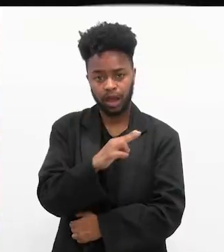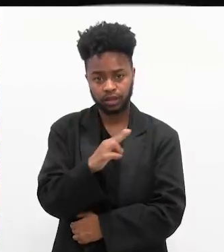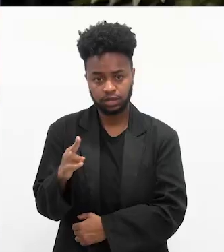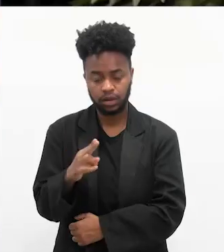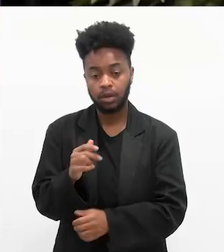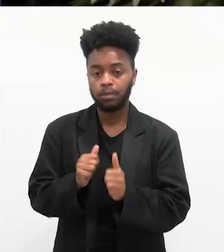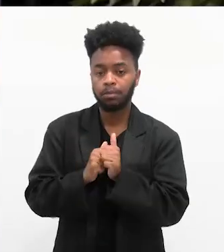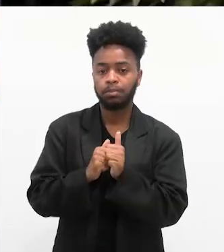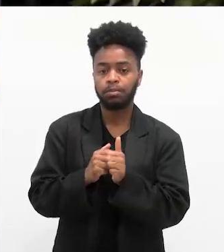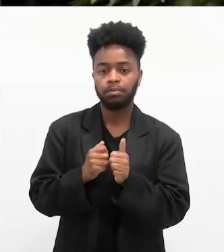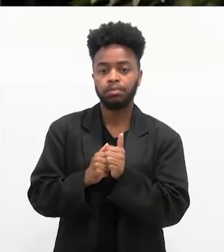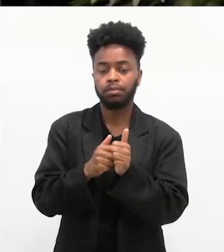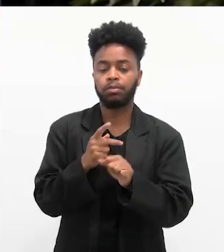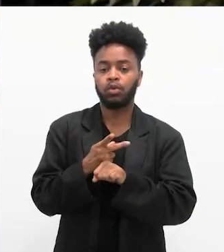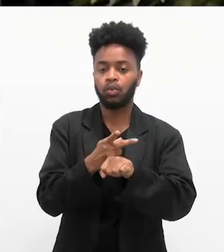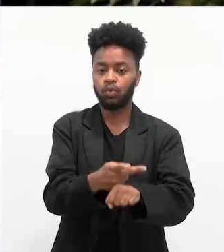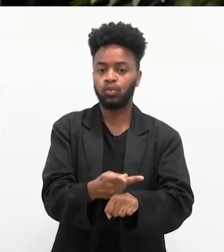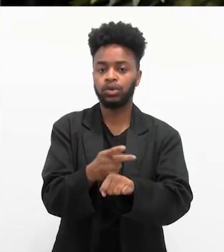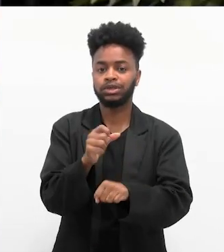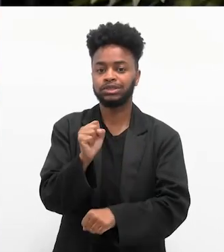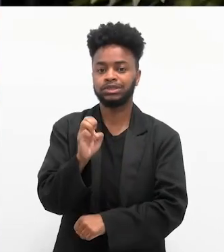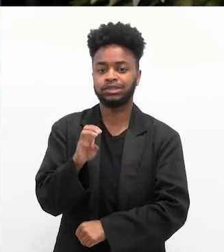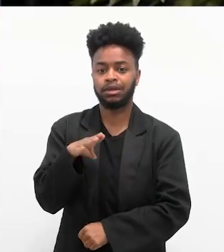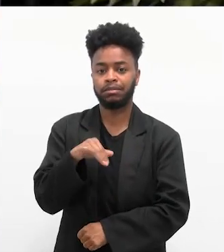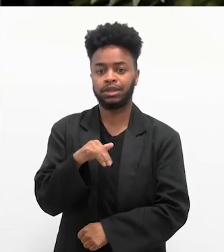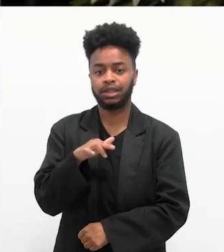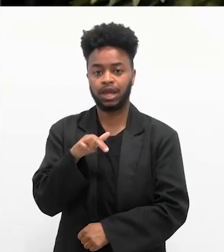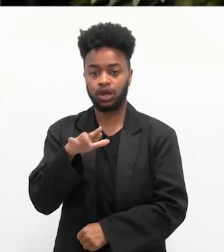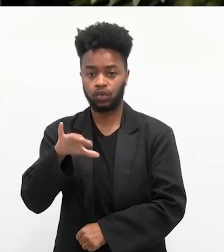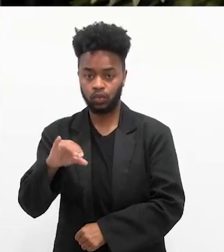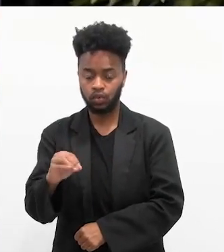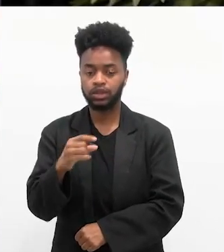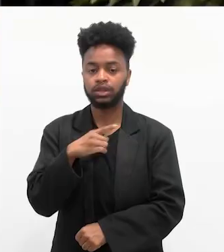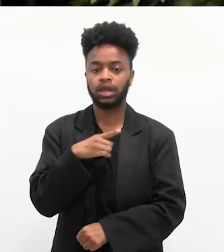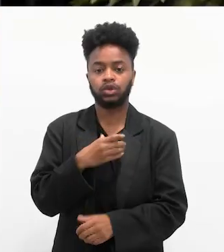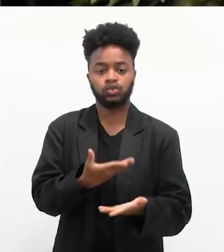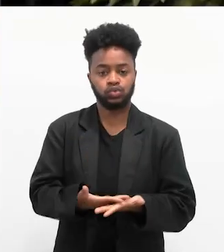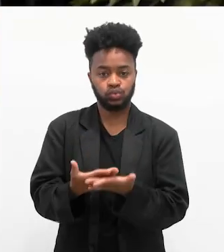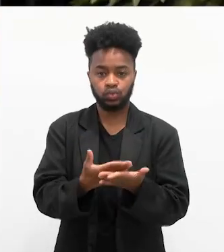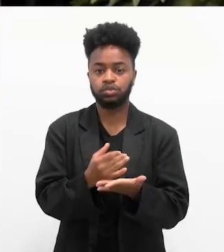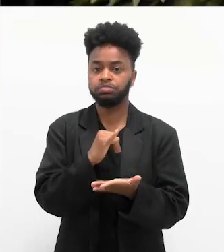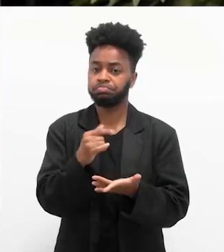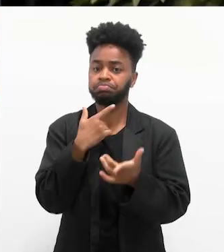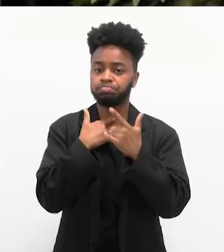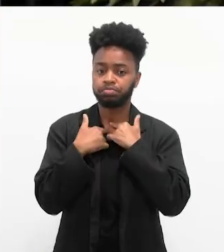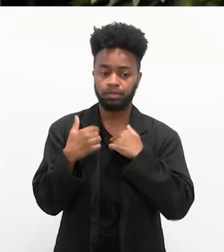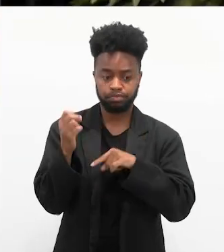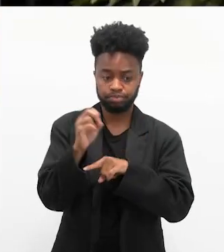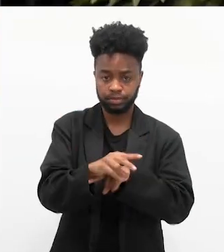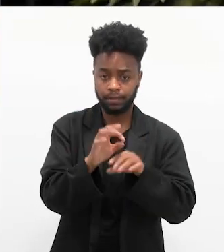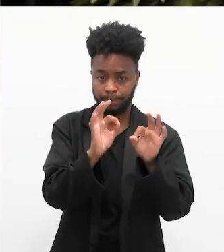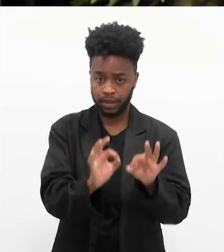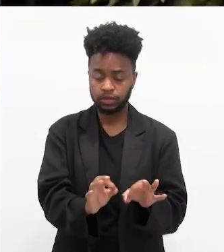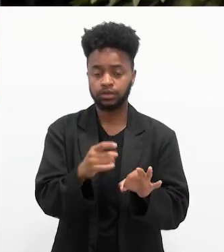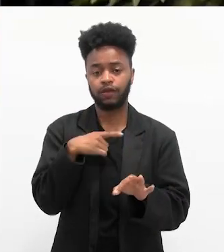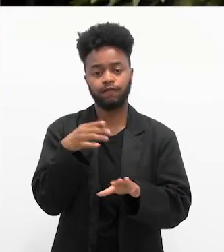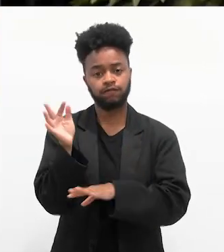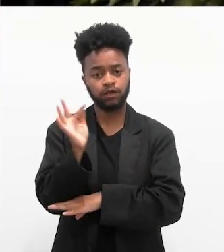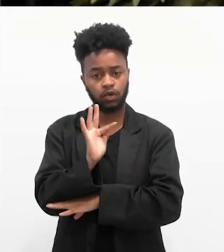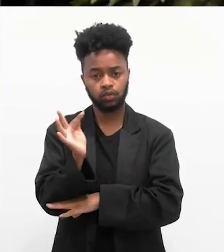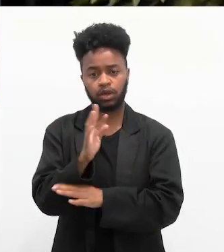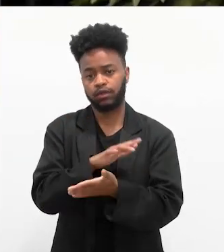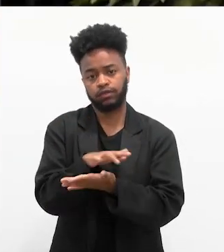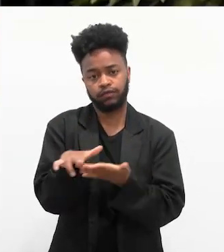procura o seminário para fazer a formação necessária, discernir a vocação e, sendo confirmada pela formação, ingressar